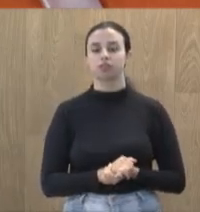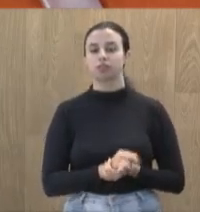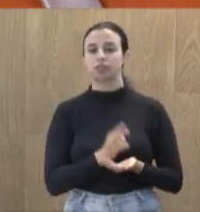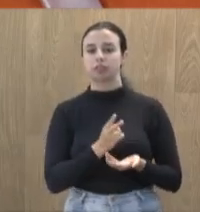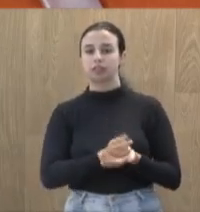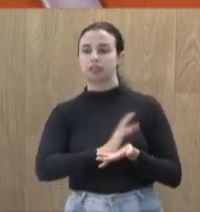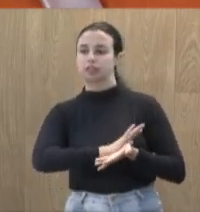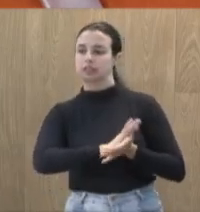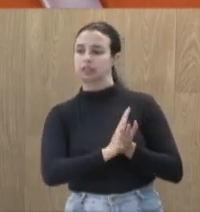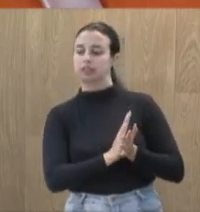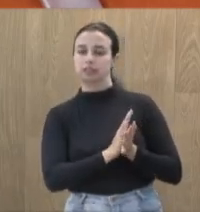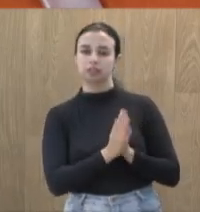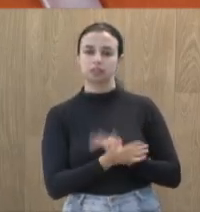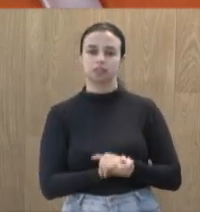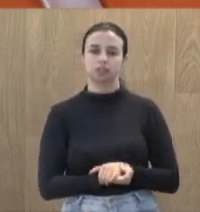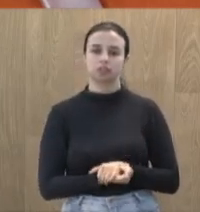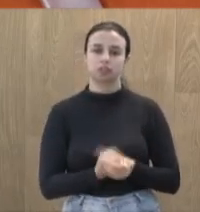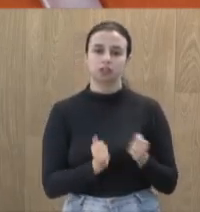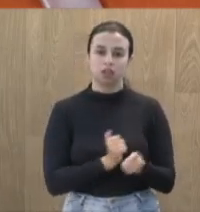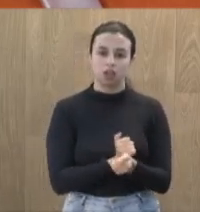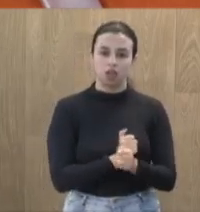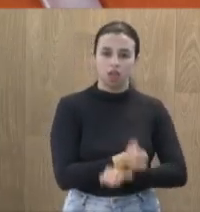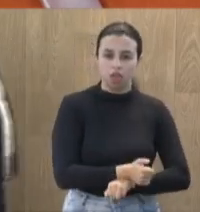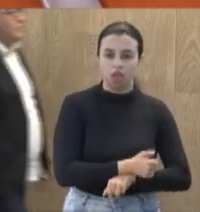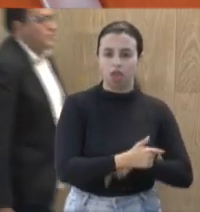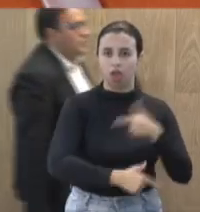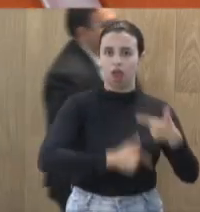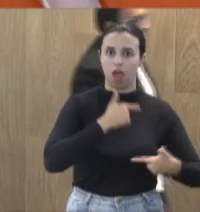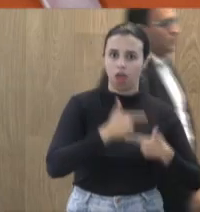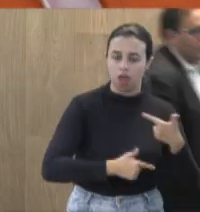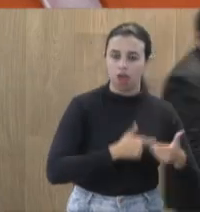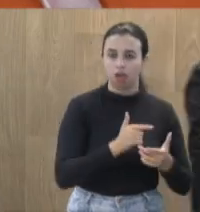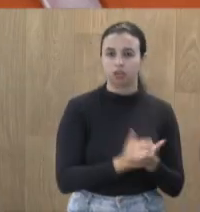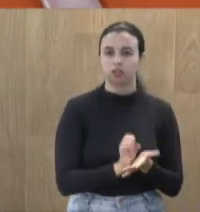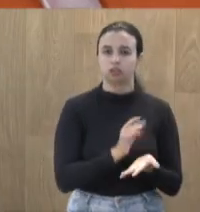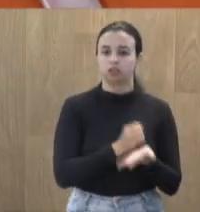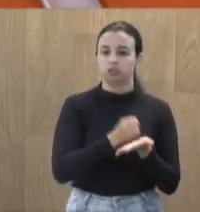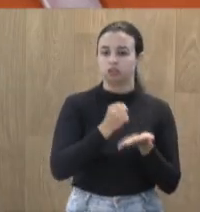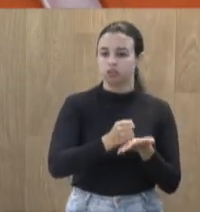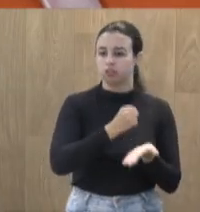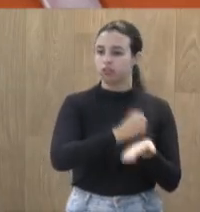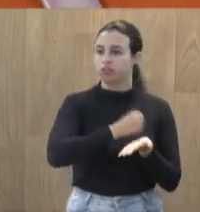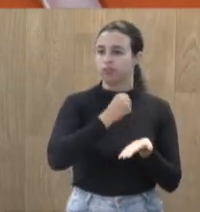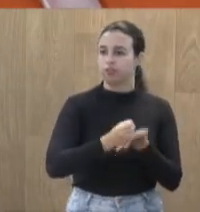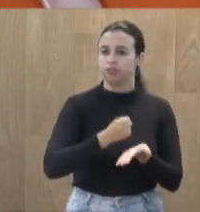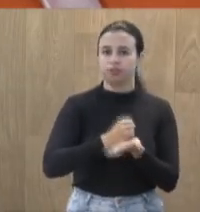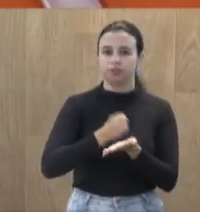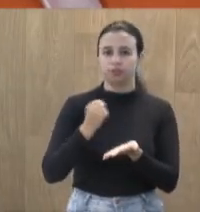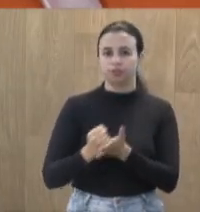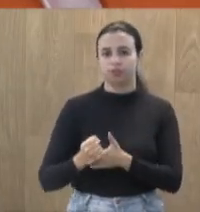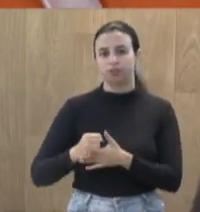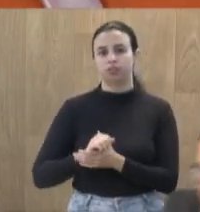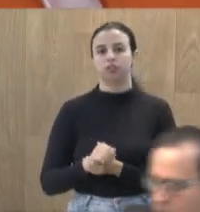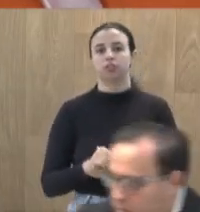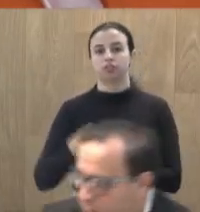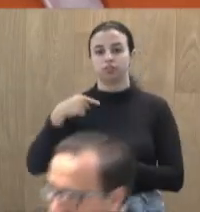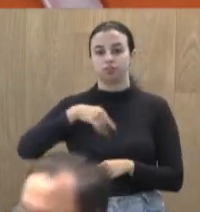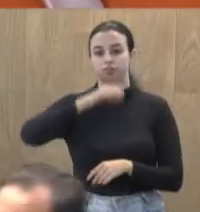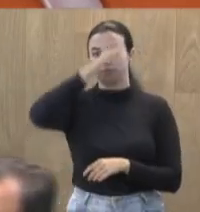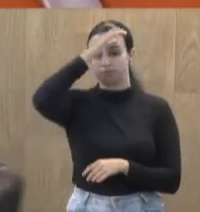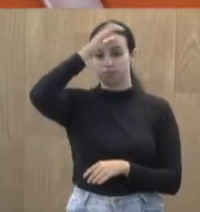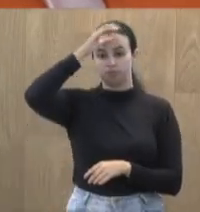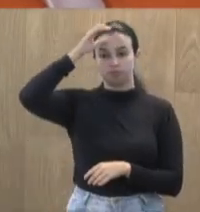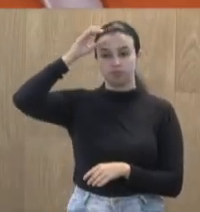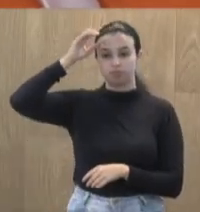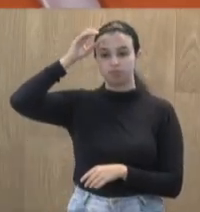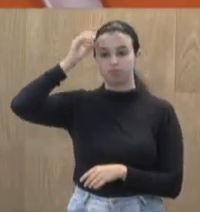judiado, só temos contratado, e por aí vai. E essa casa aqui me lembra a